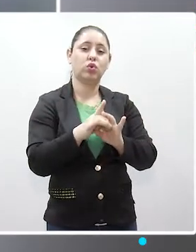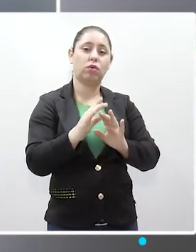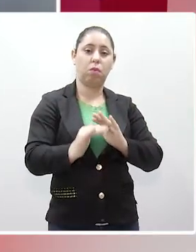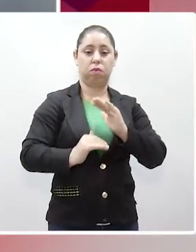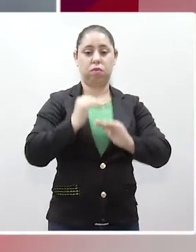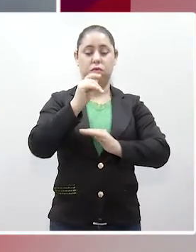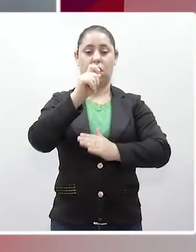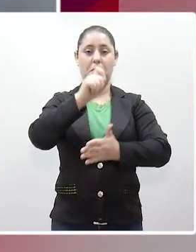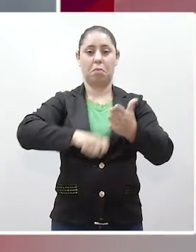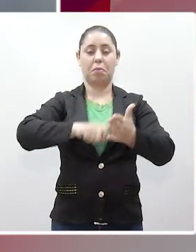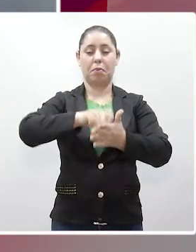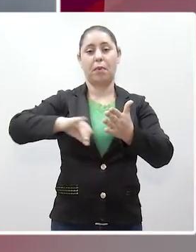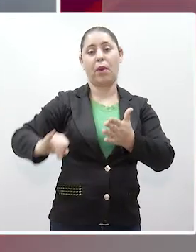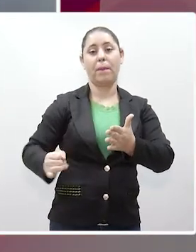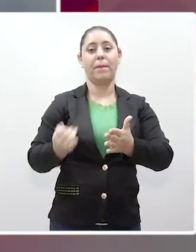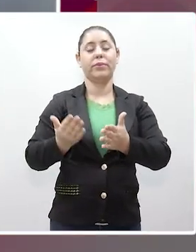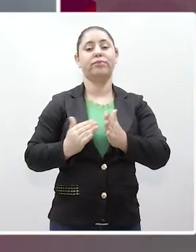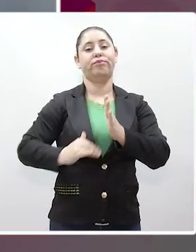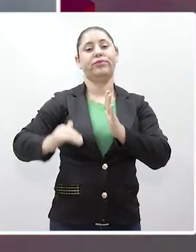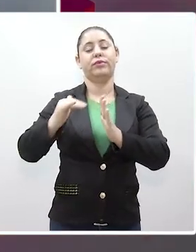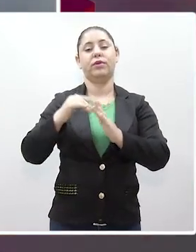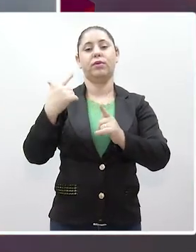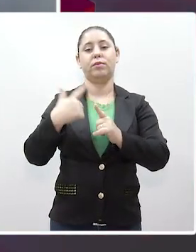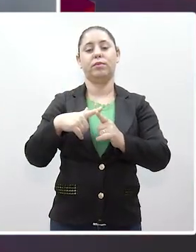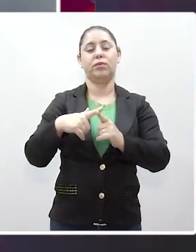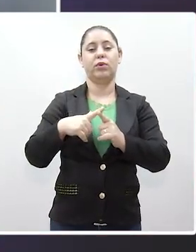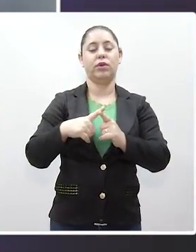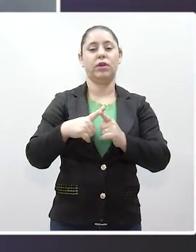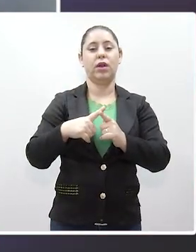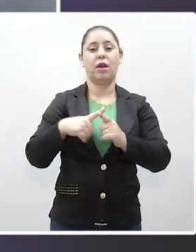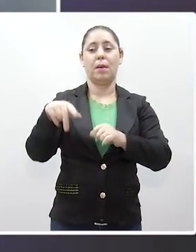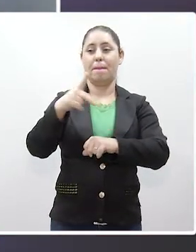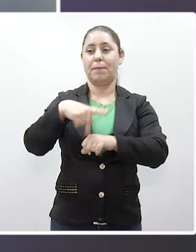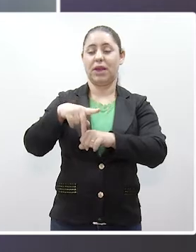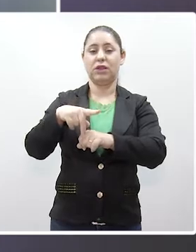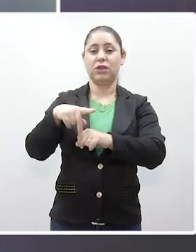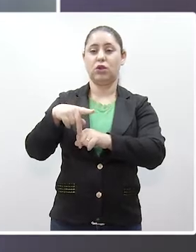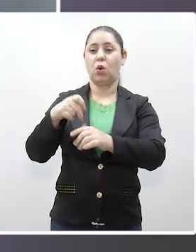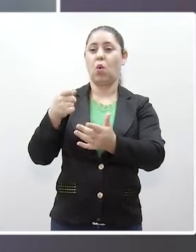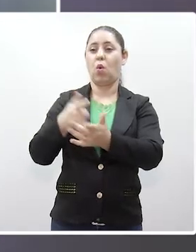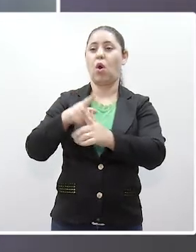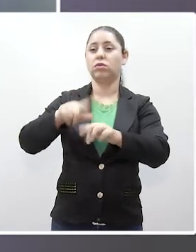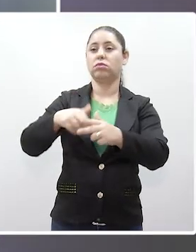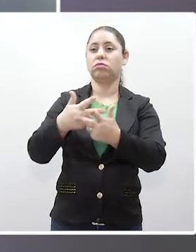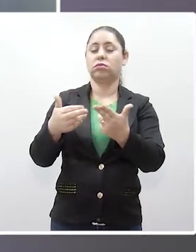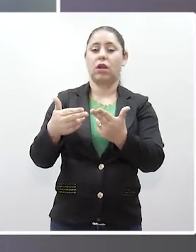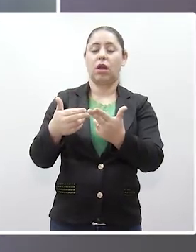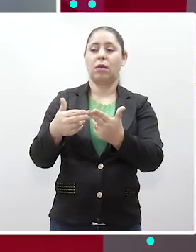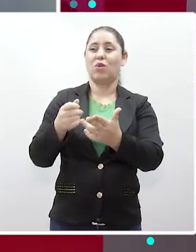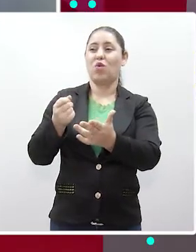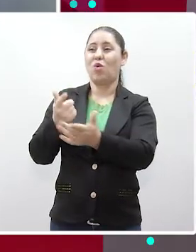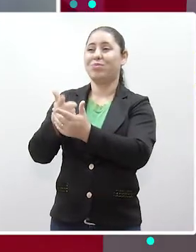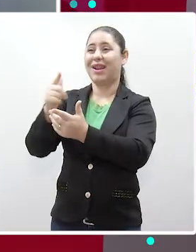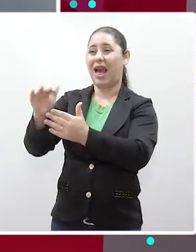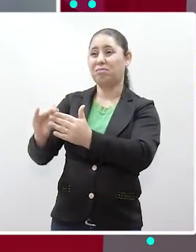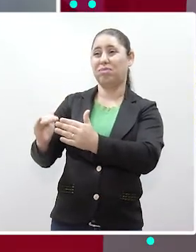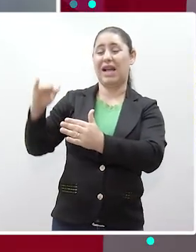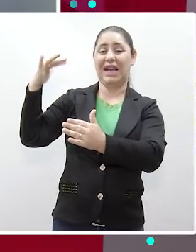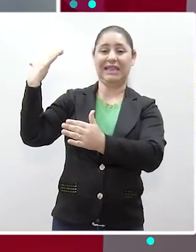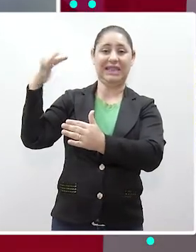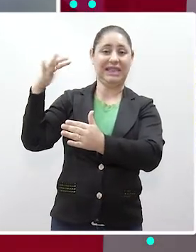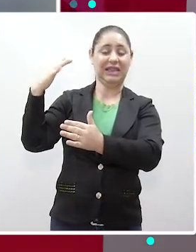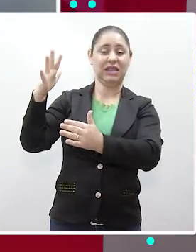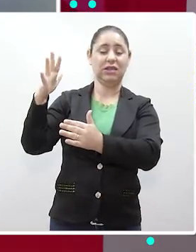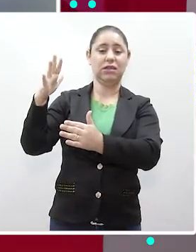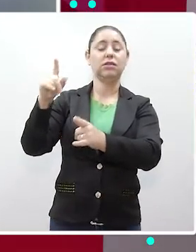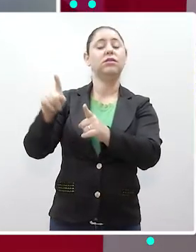junto com o processo de alta de inflação, justamente por esses motivos, essa alta do preço internacional de vários produtos, né? E também